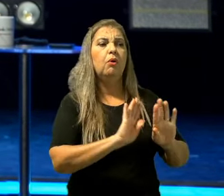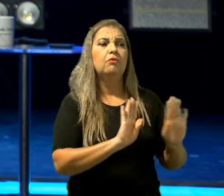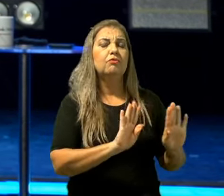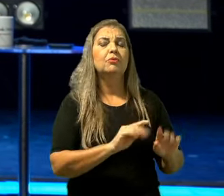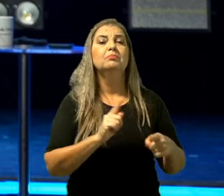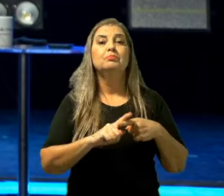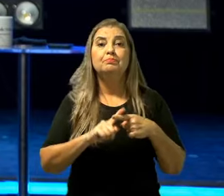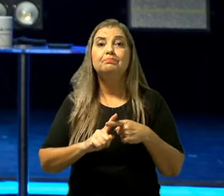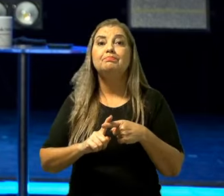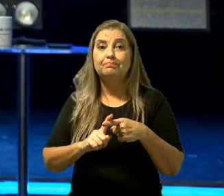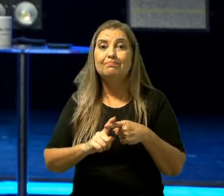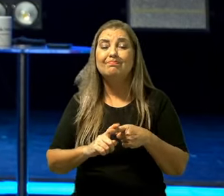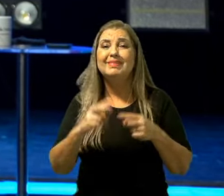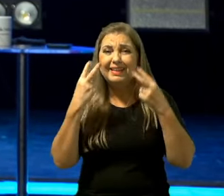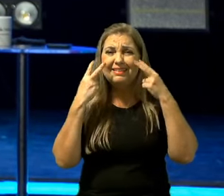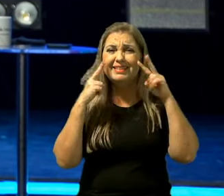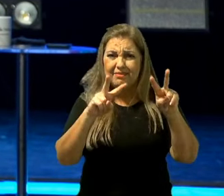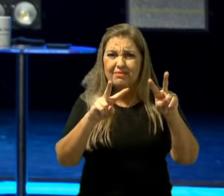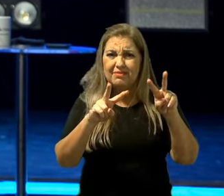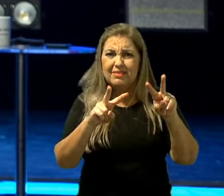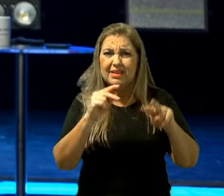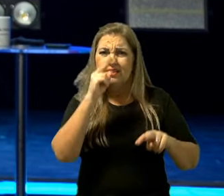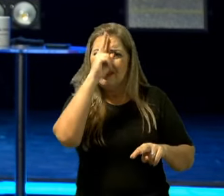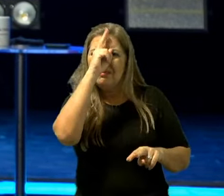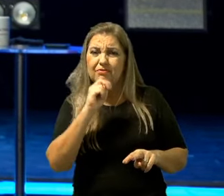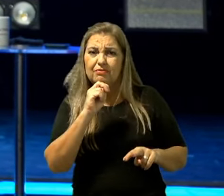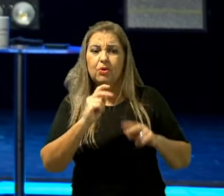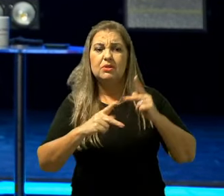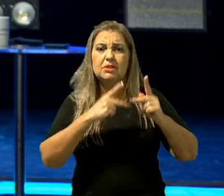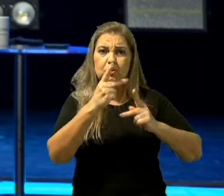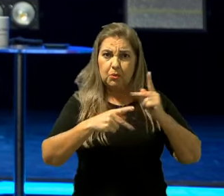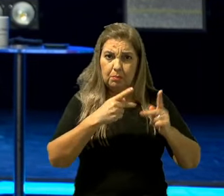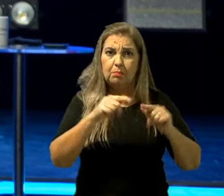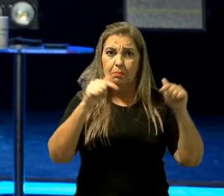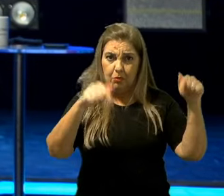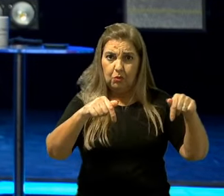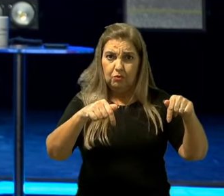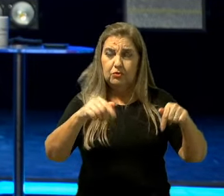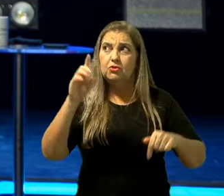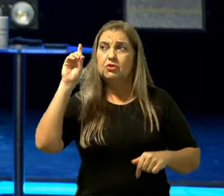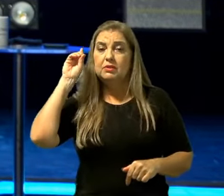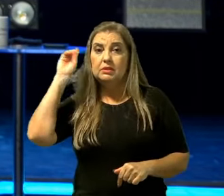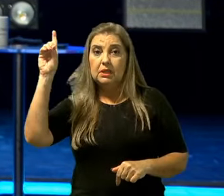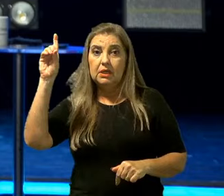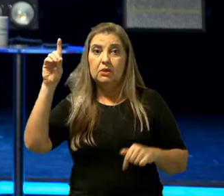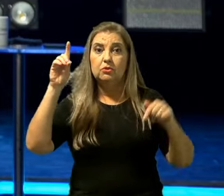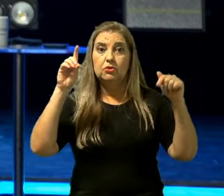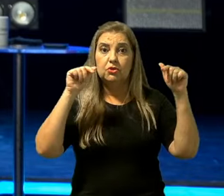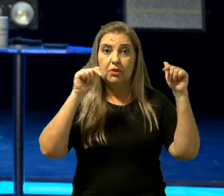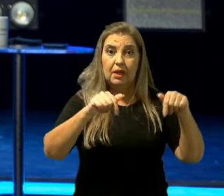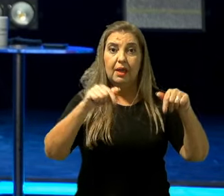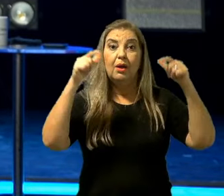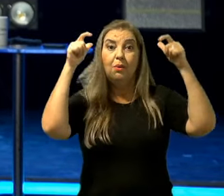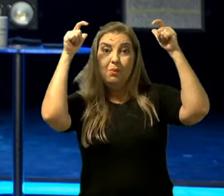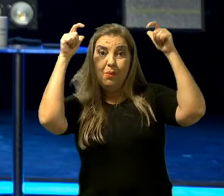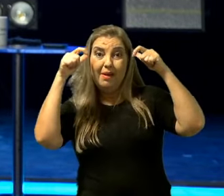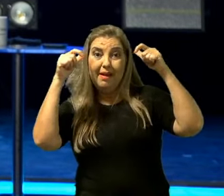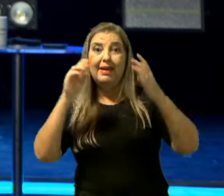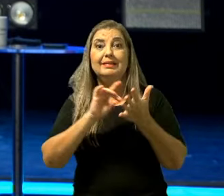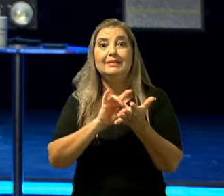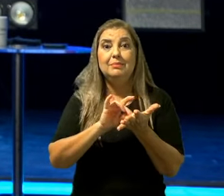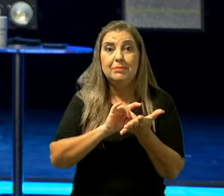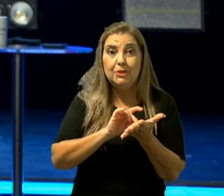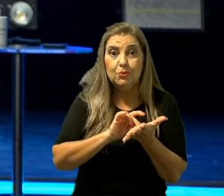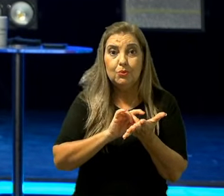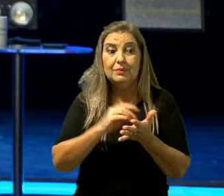porque quem está vendo a força e o potencial do povo de Deus é o rei inimigo, é